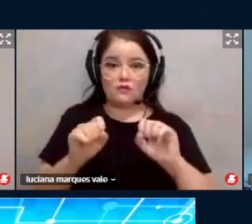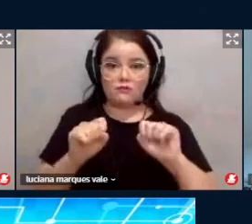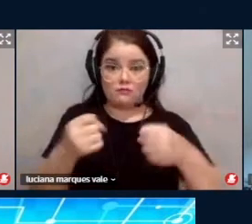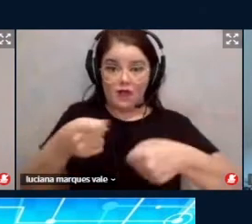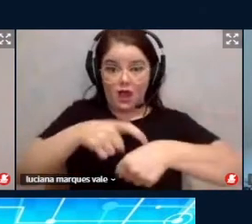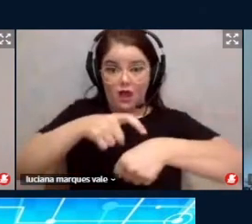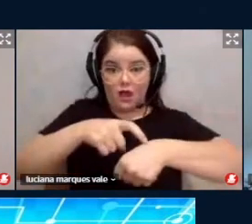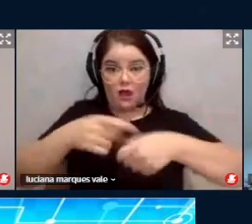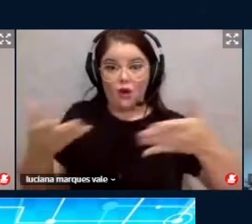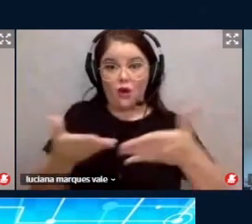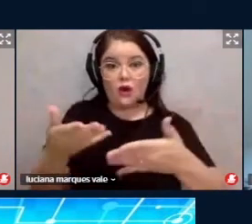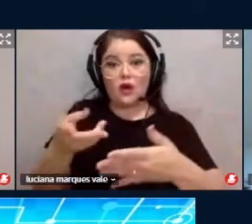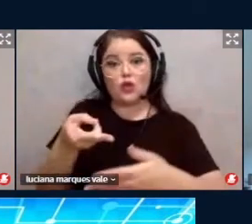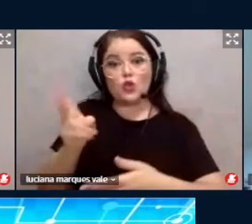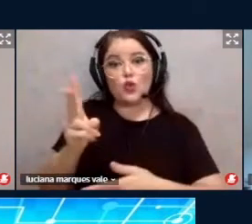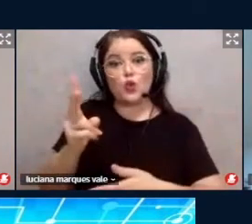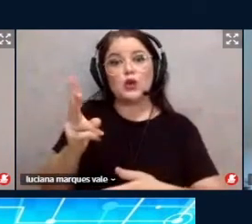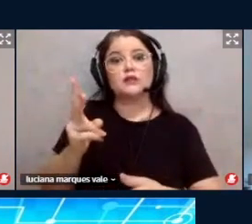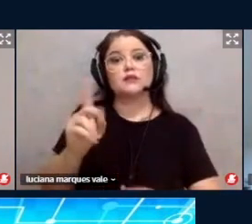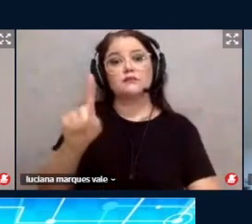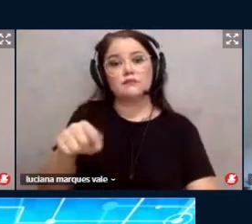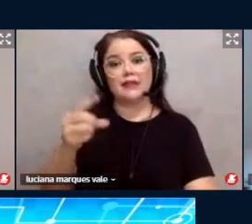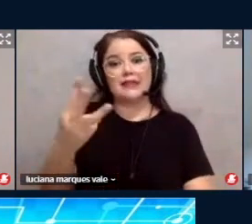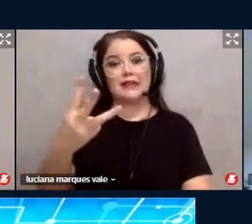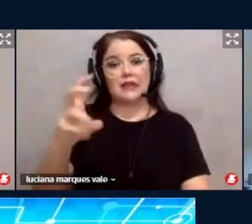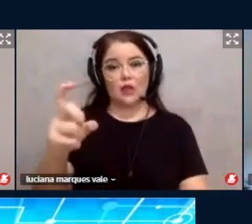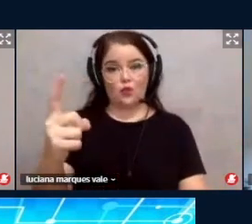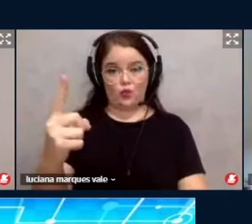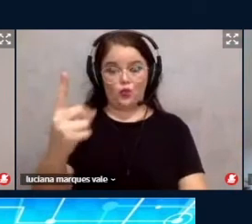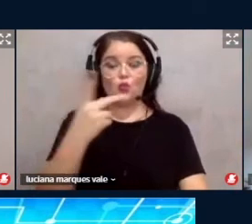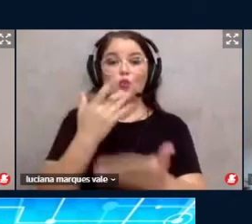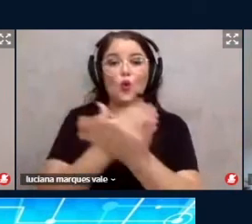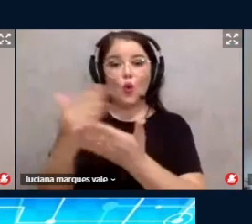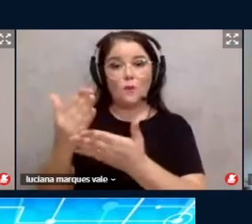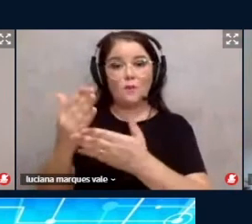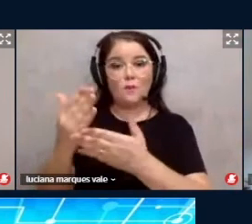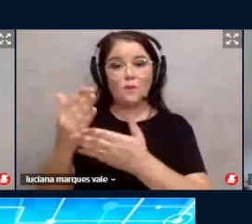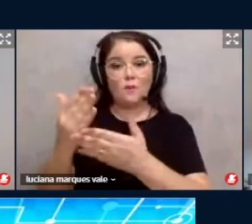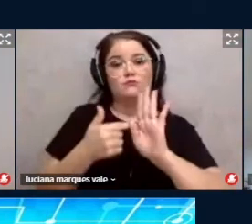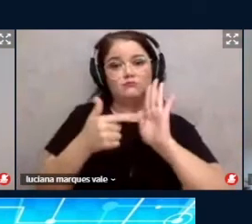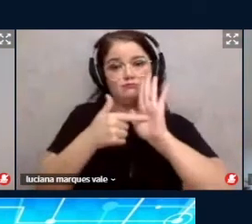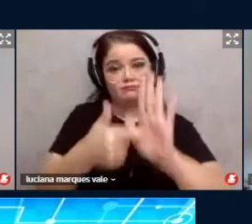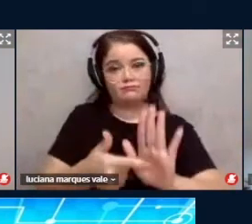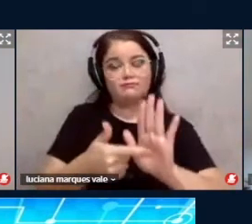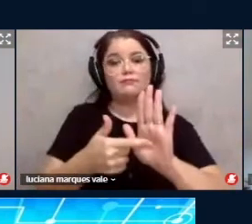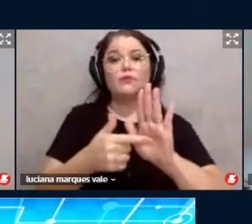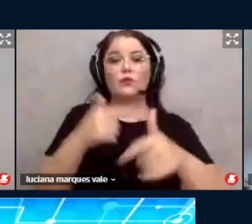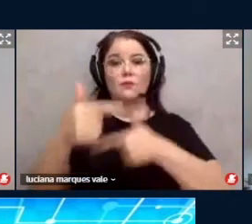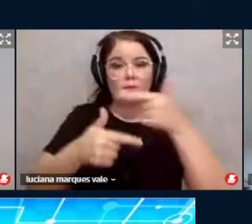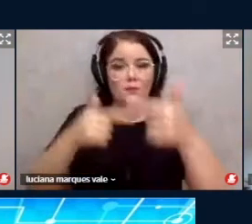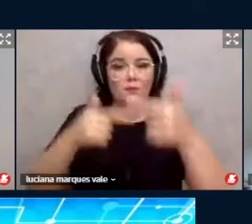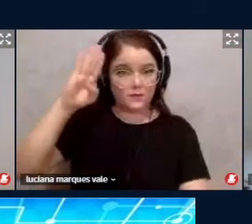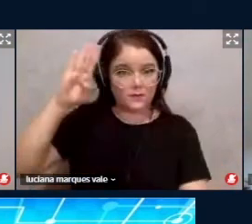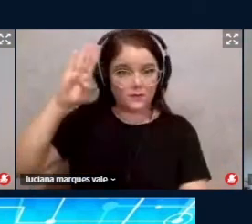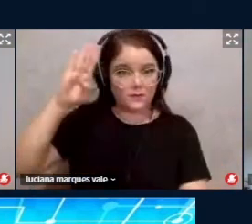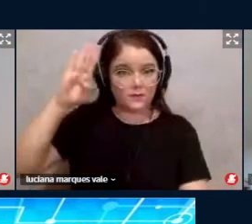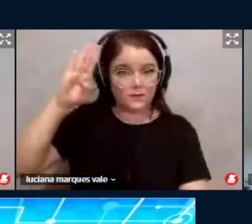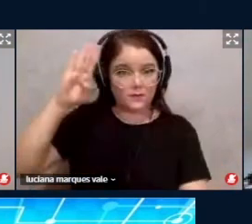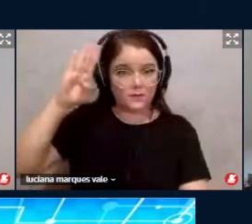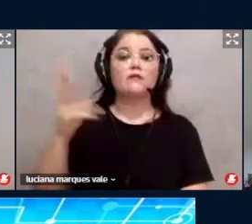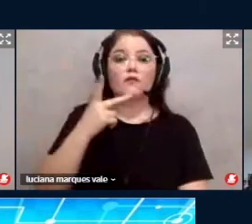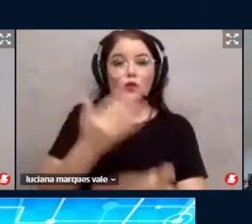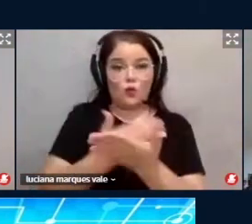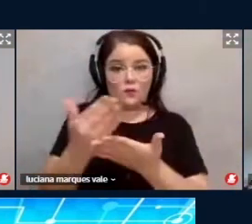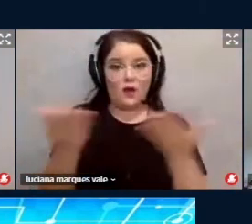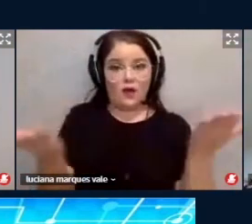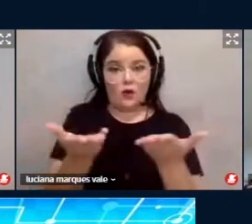momento, agora, 14h31, estamos iniciando o trabalho acadêmico. Então, vamos dar início à defesa